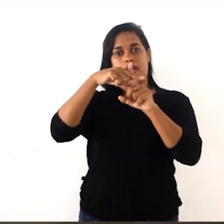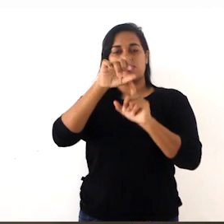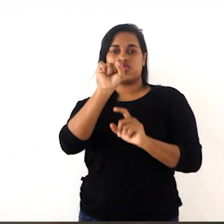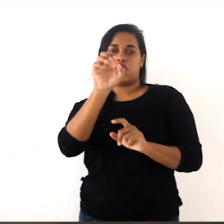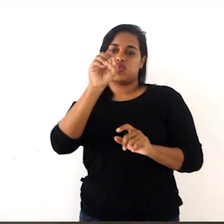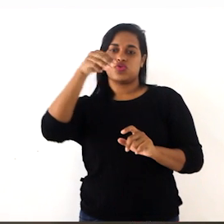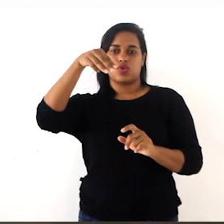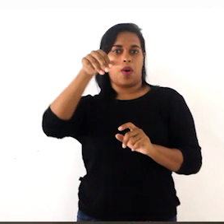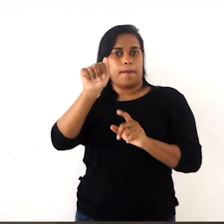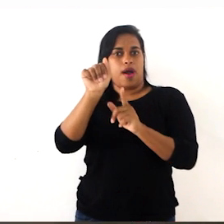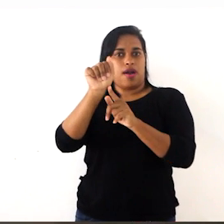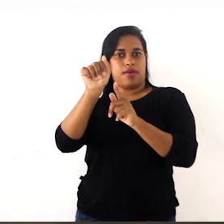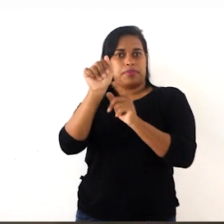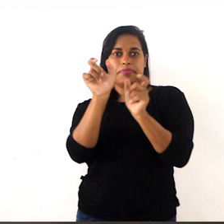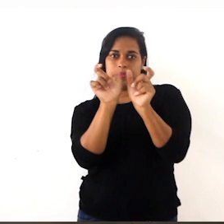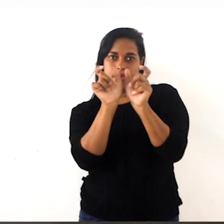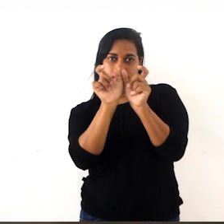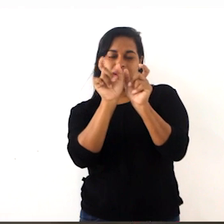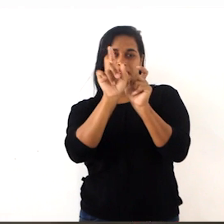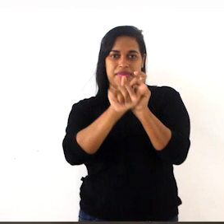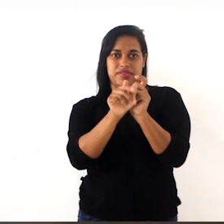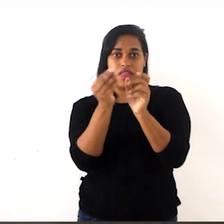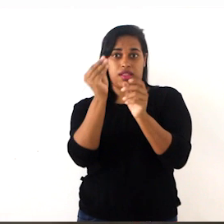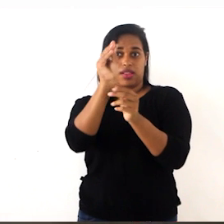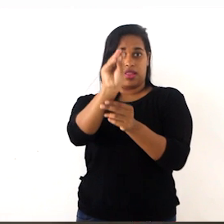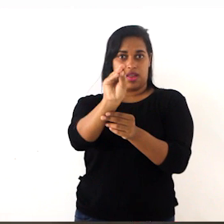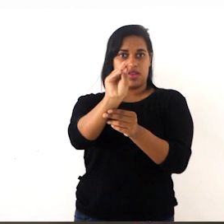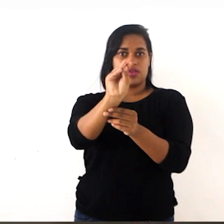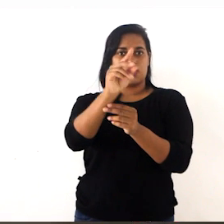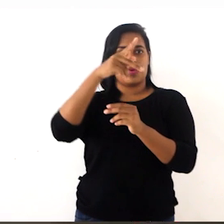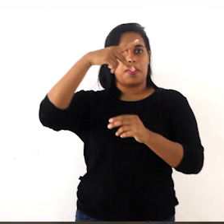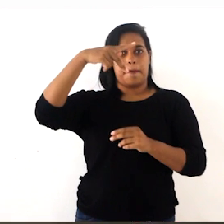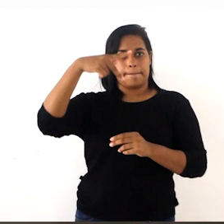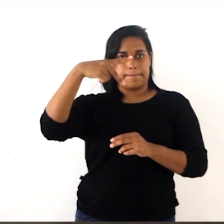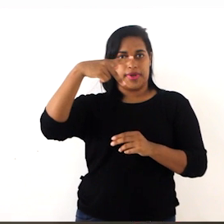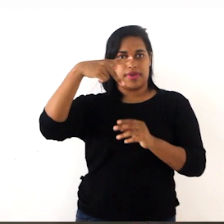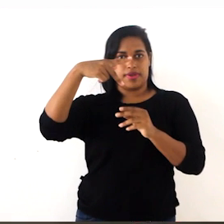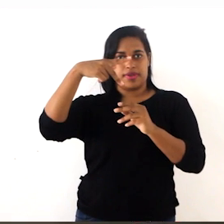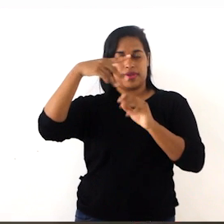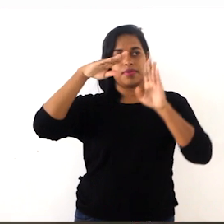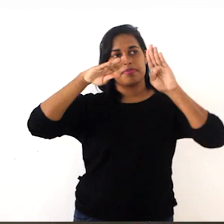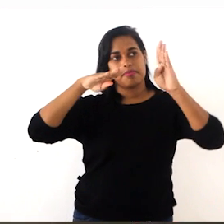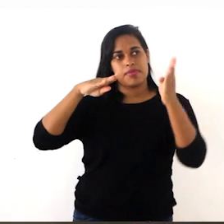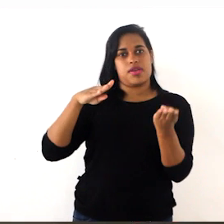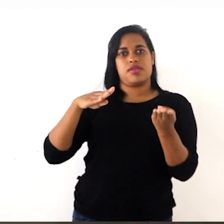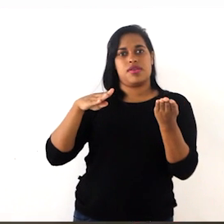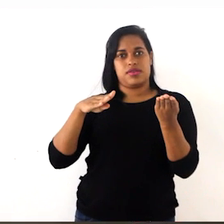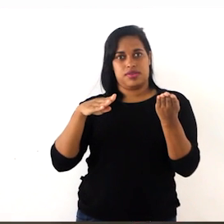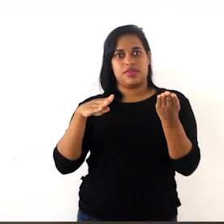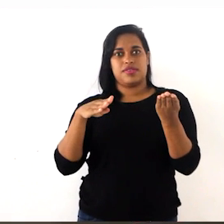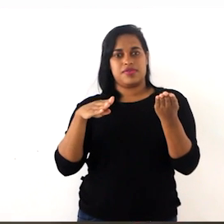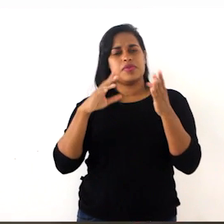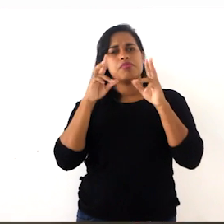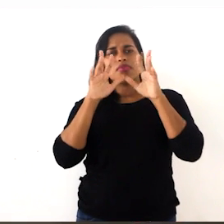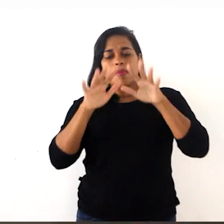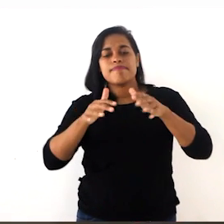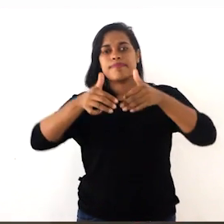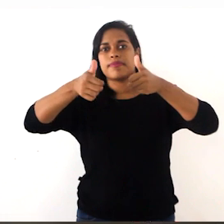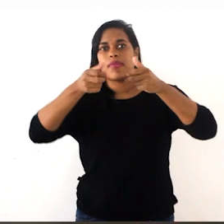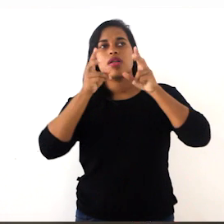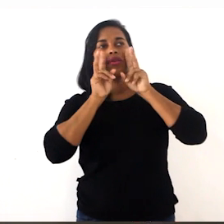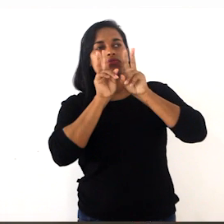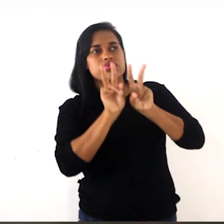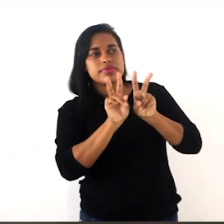aqui esse soma dentro das tags de P, de parágrafo, para ser melhor